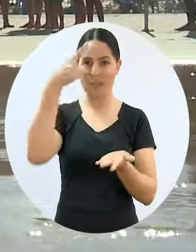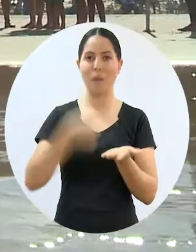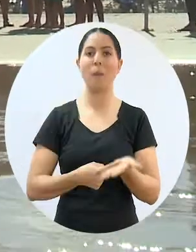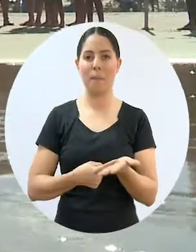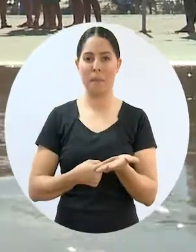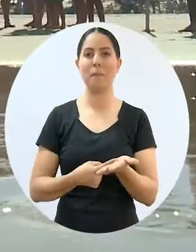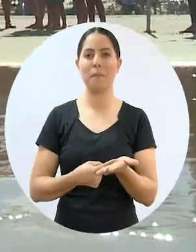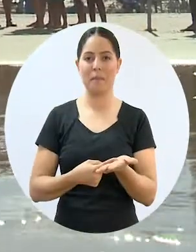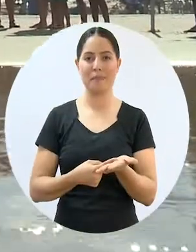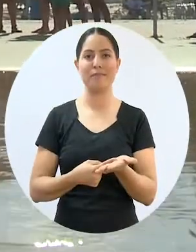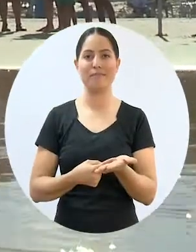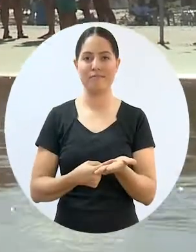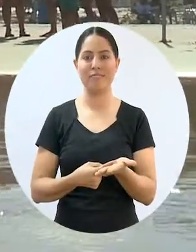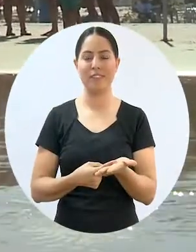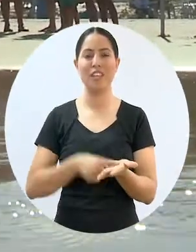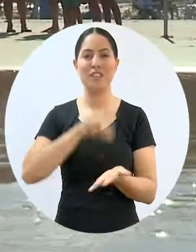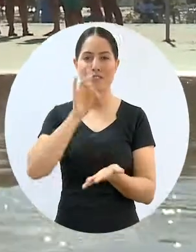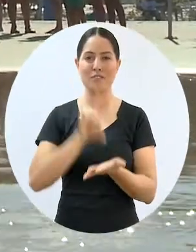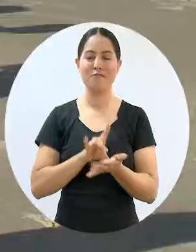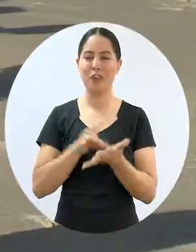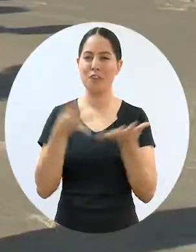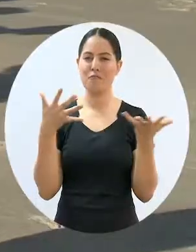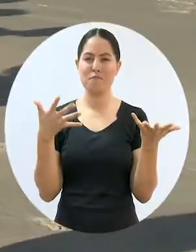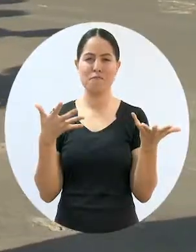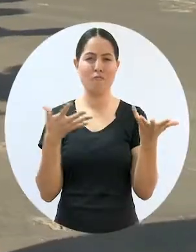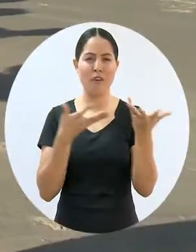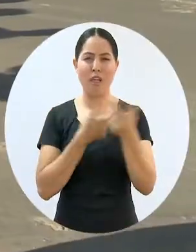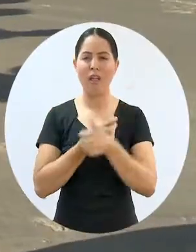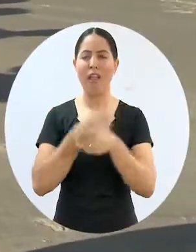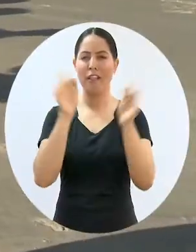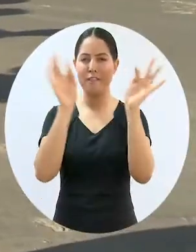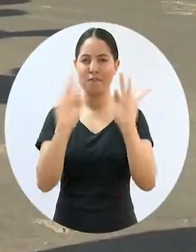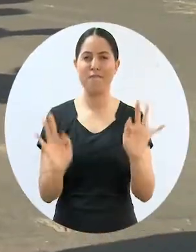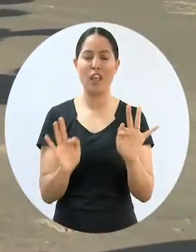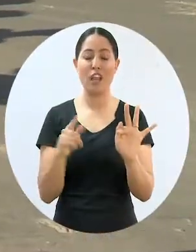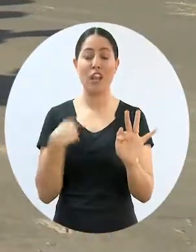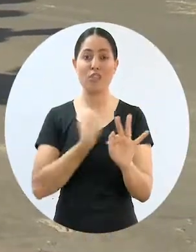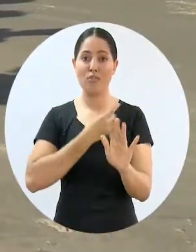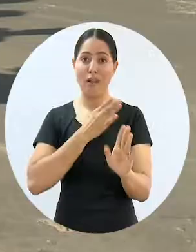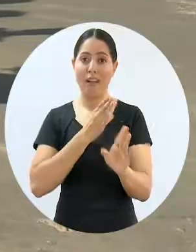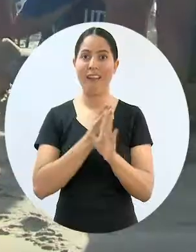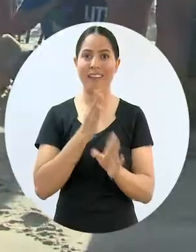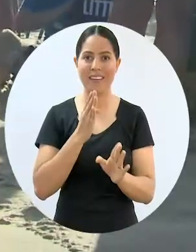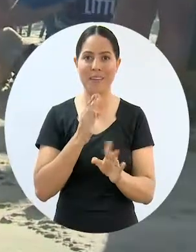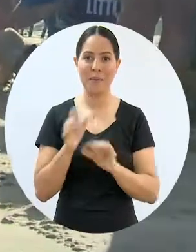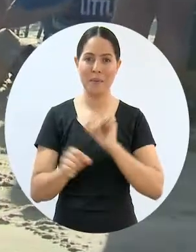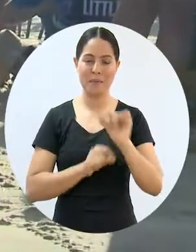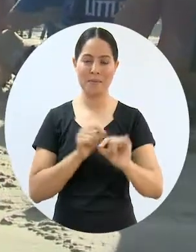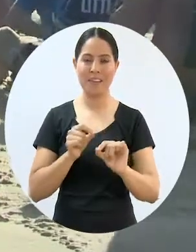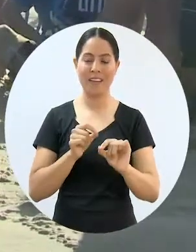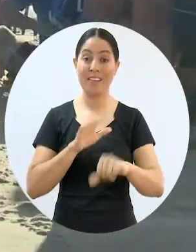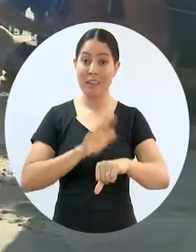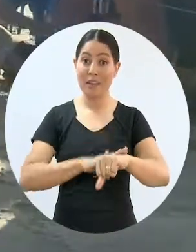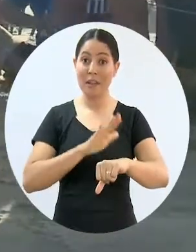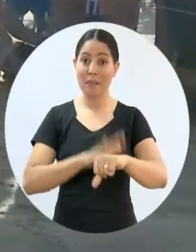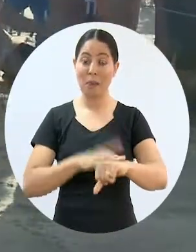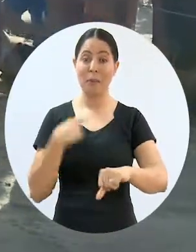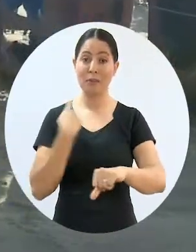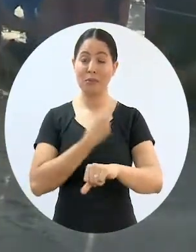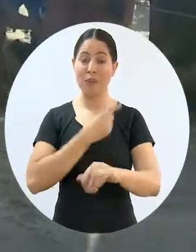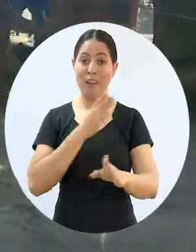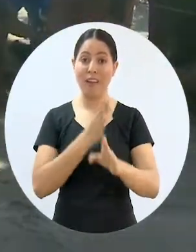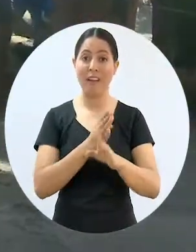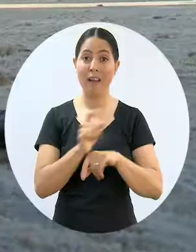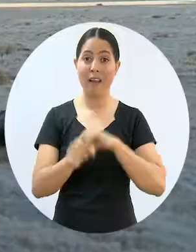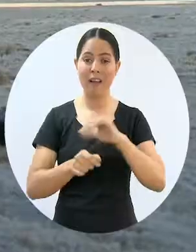né, e foi realmente uma feliz coincidência, né, de nós estarmos naquele momento em que acontecia aquela soltura